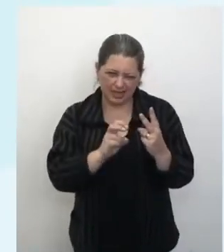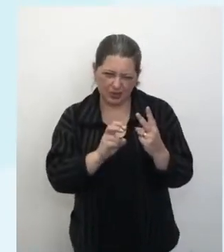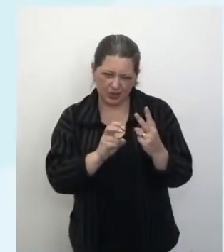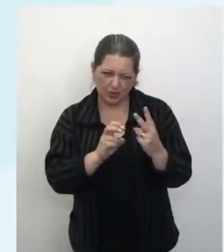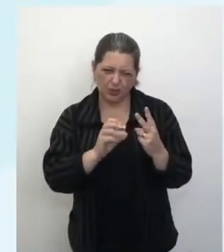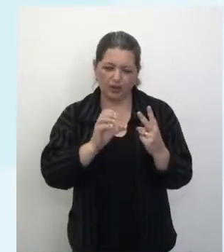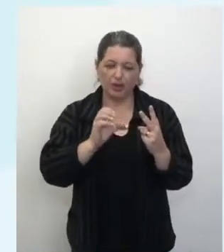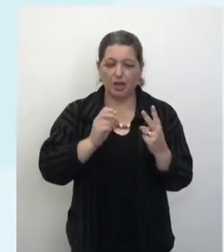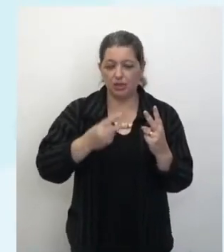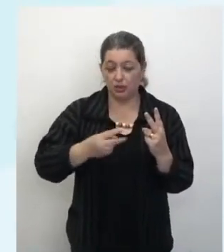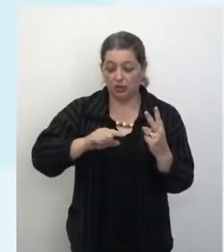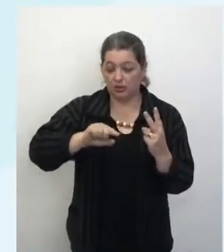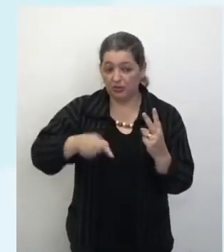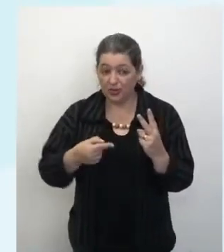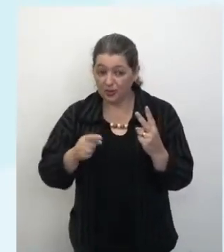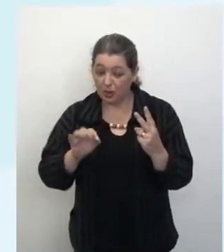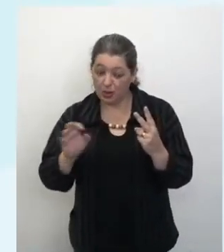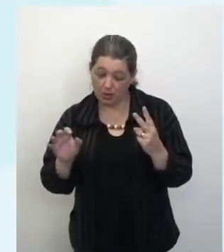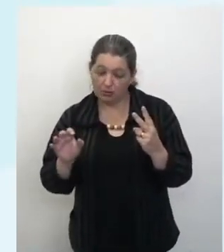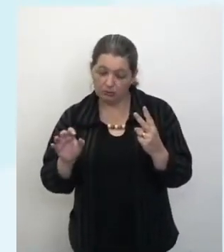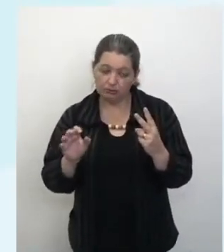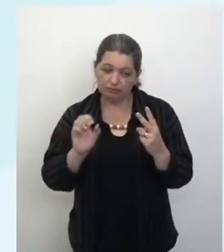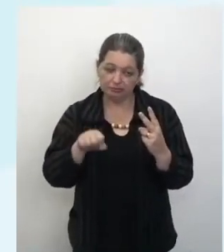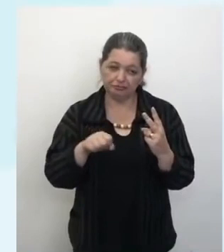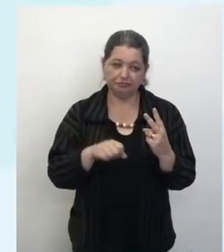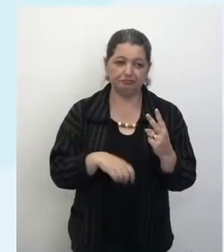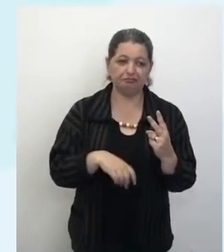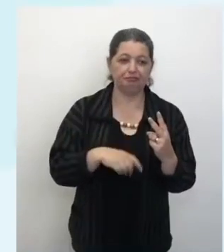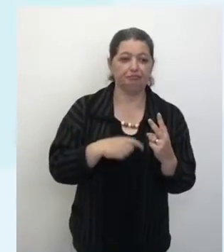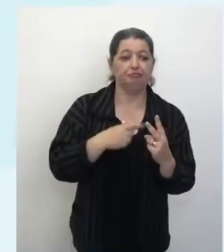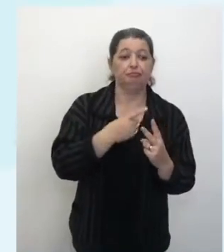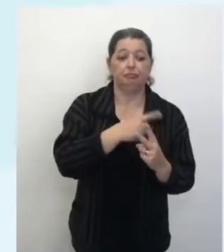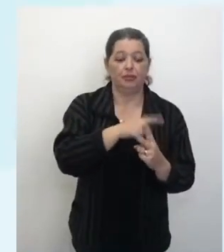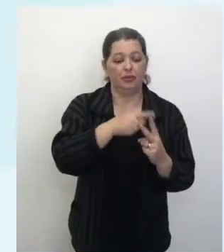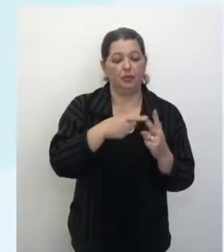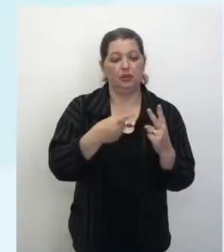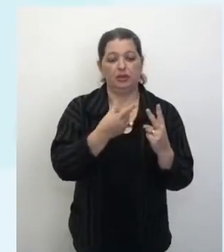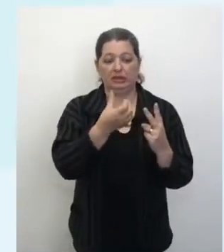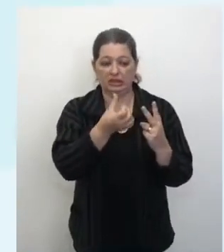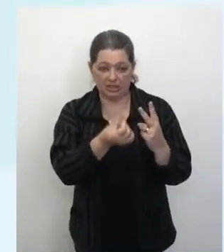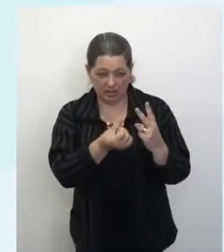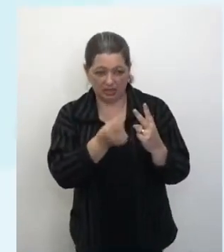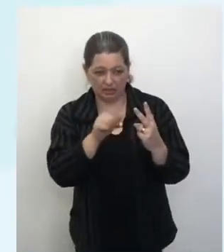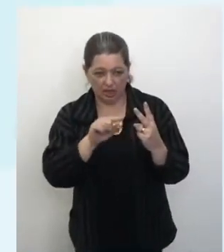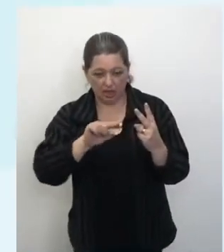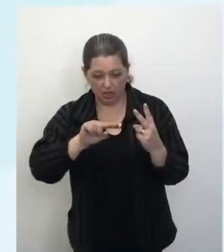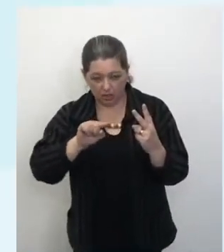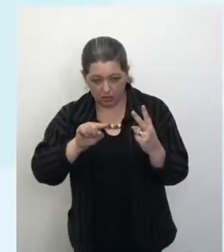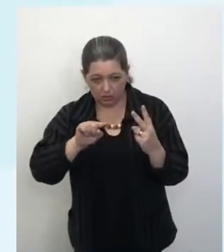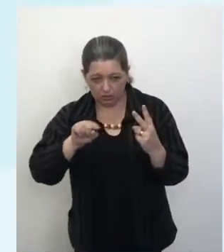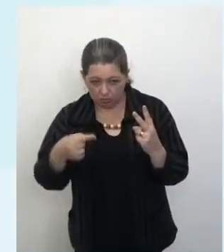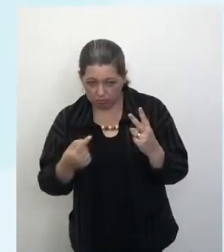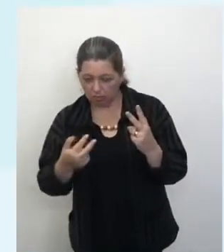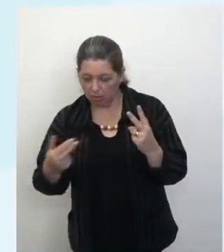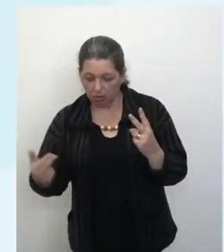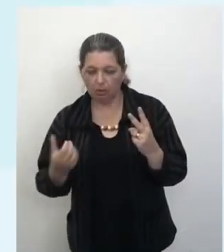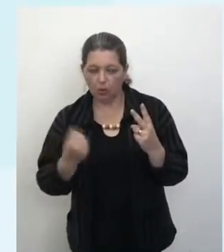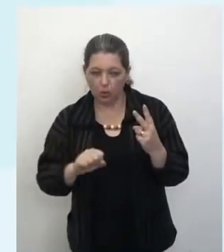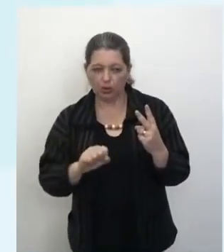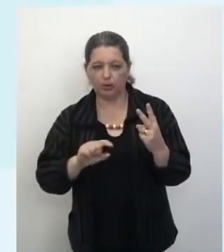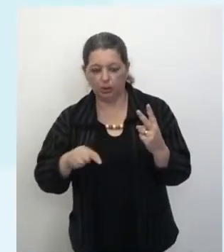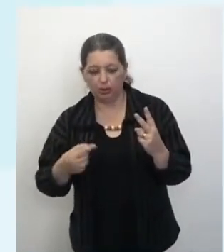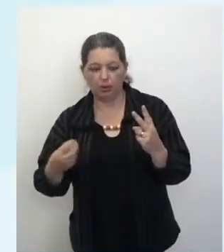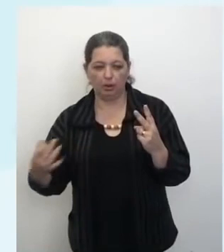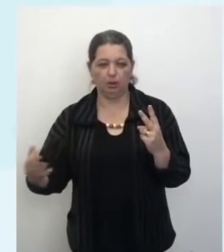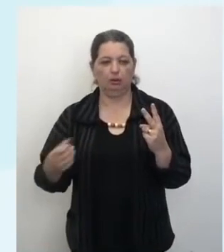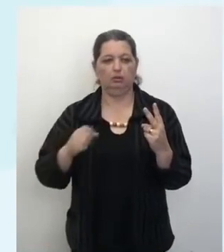2, alguma coisinha um pouquinho maior? É. Raiz quadrada de 6 vai ser 2, um pouquinho maior? É. Raiz de 7? Raiz de 8? É.